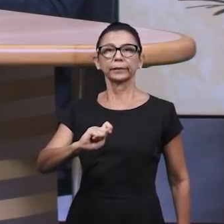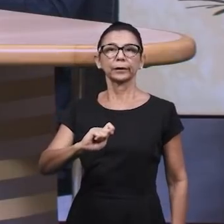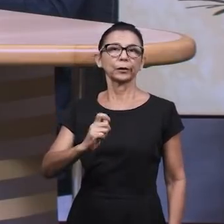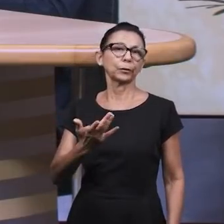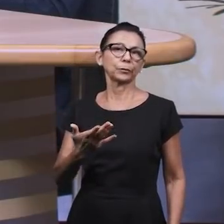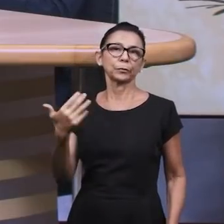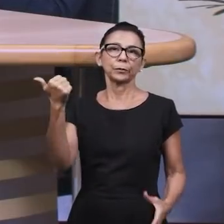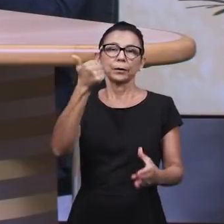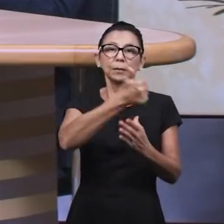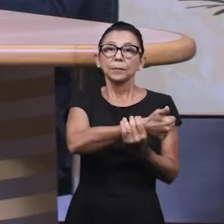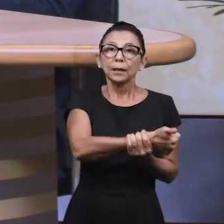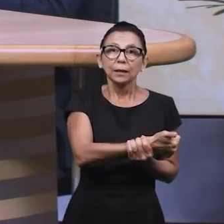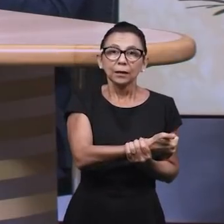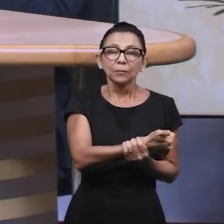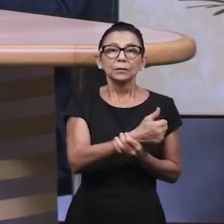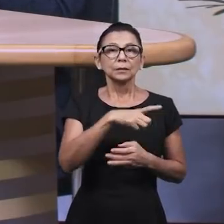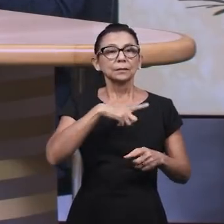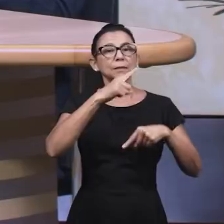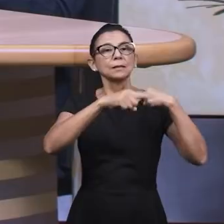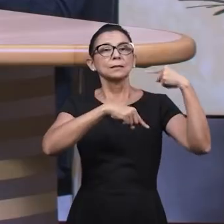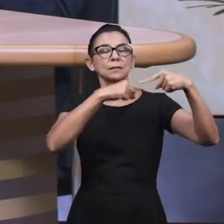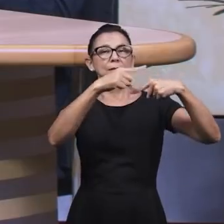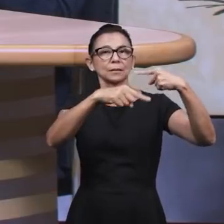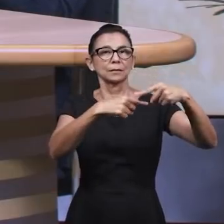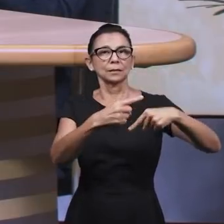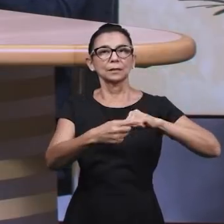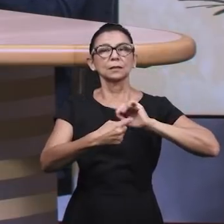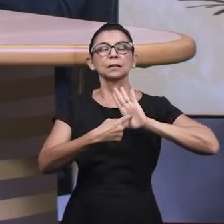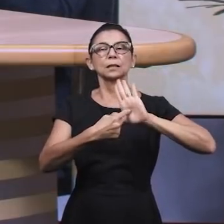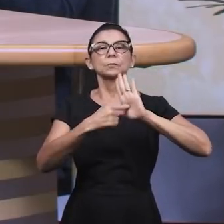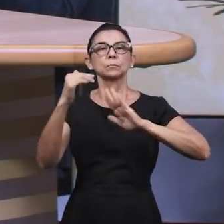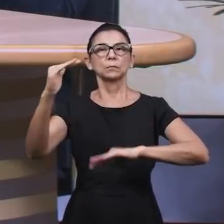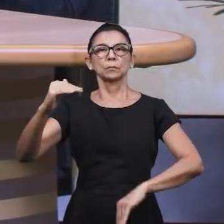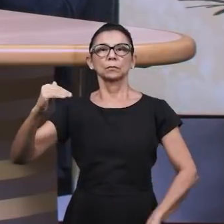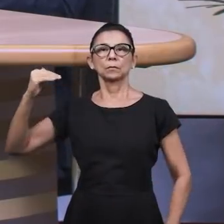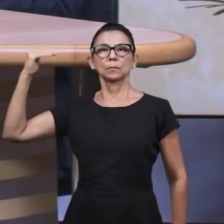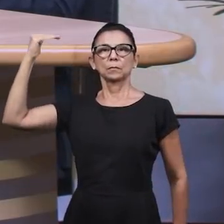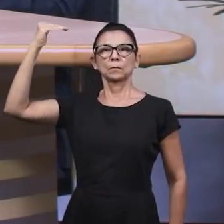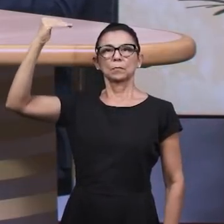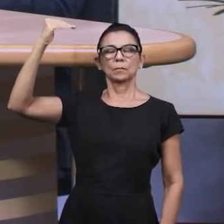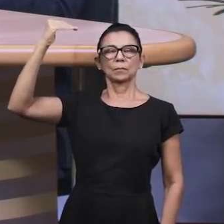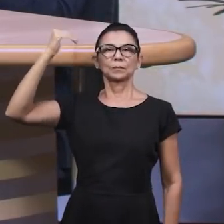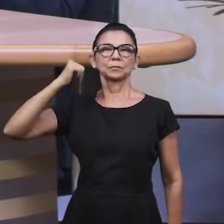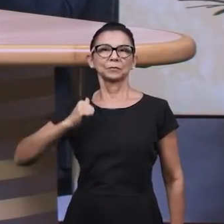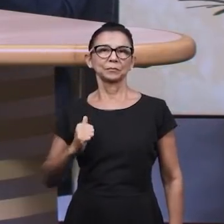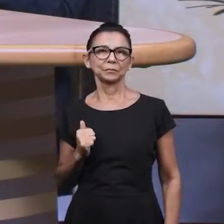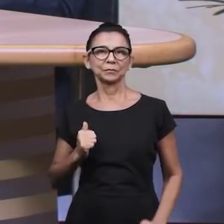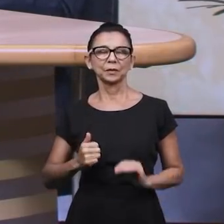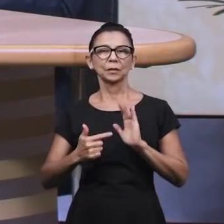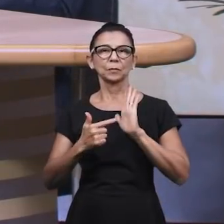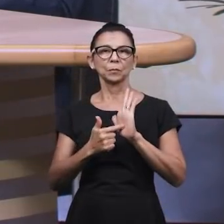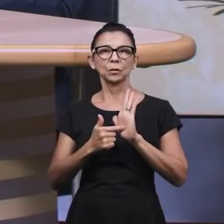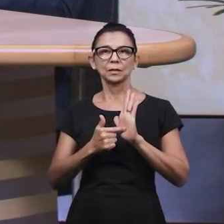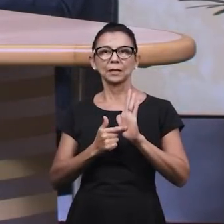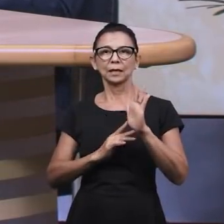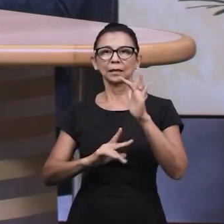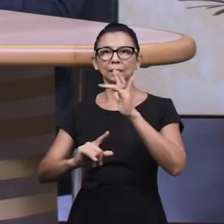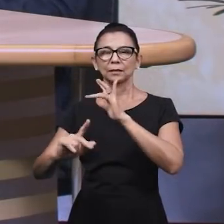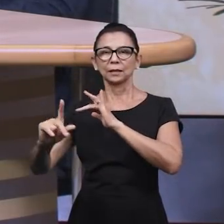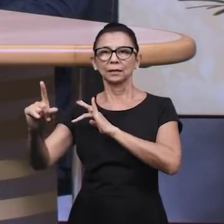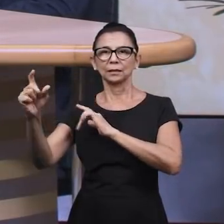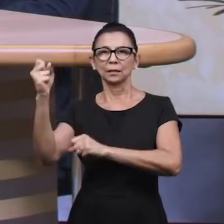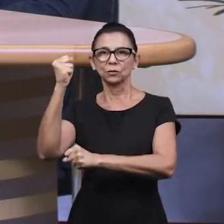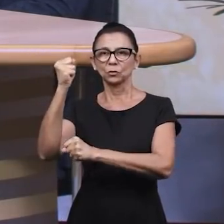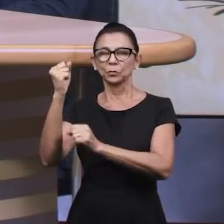do que Abraão e a descendência de Abraão. Era mostrando a superioridade do Senhor Jesus, a eternidade dele, né? Isso é